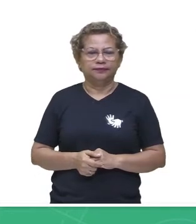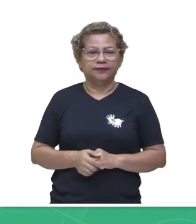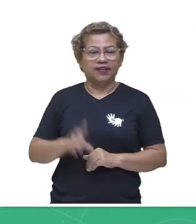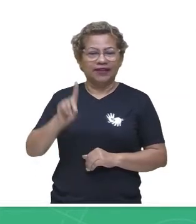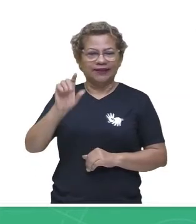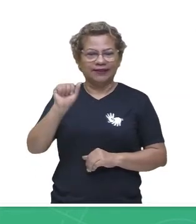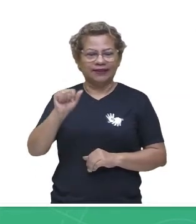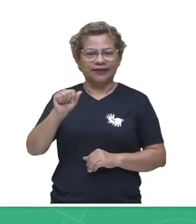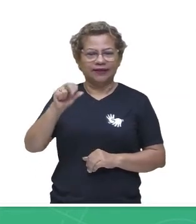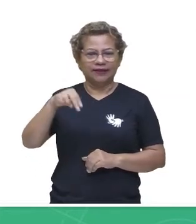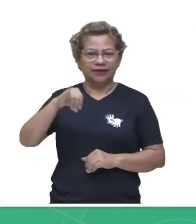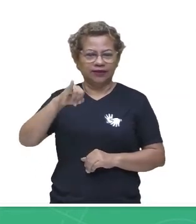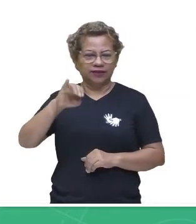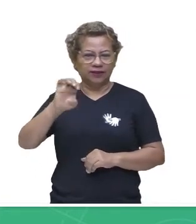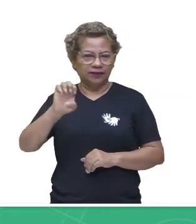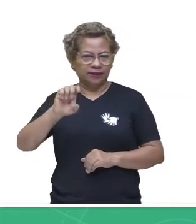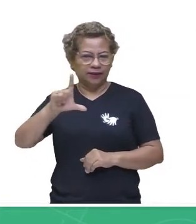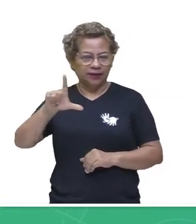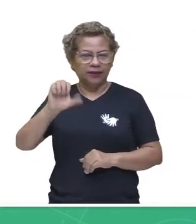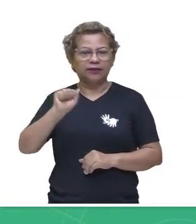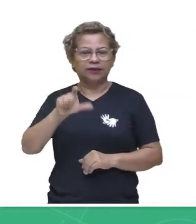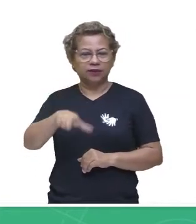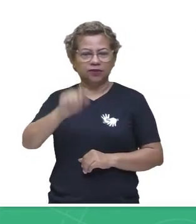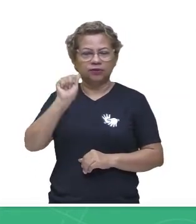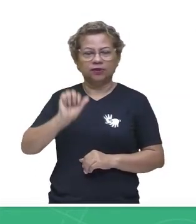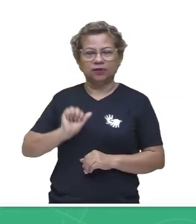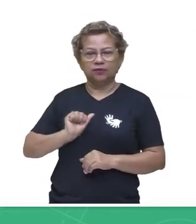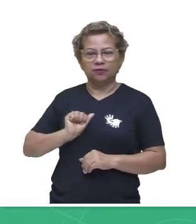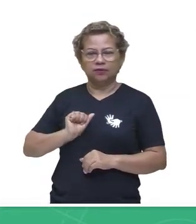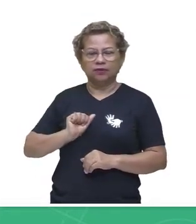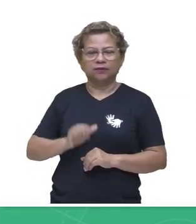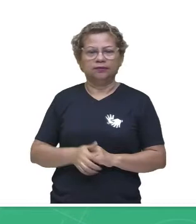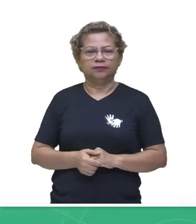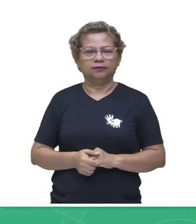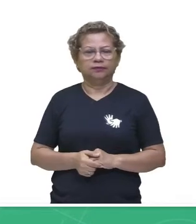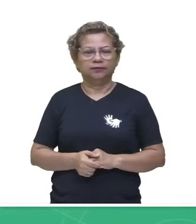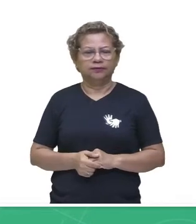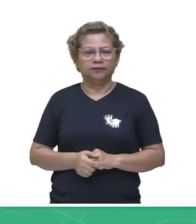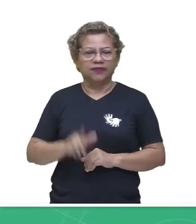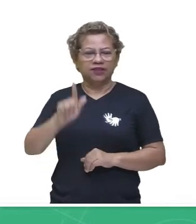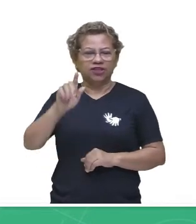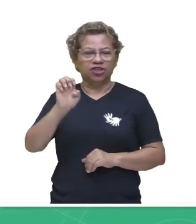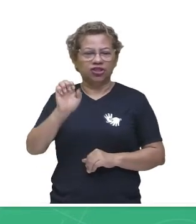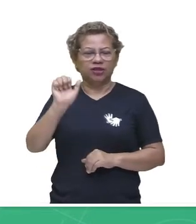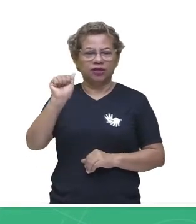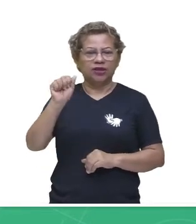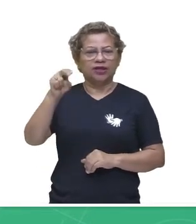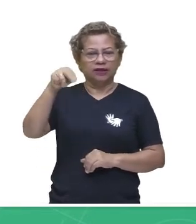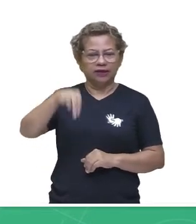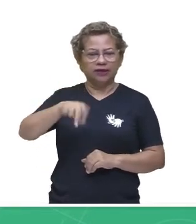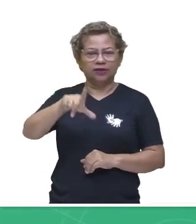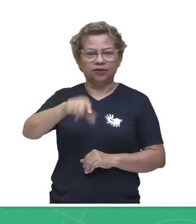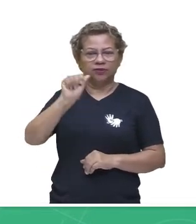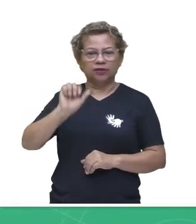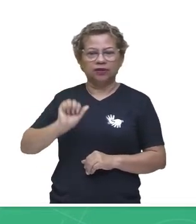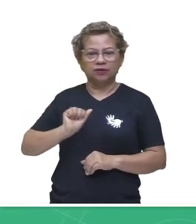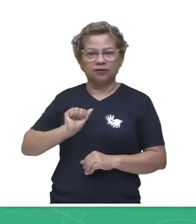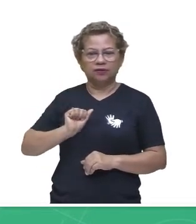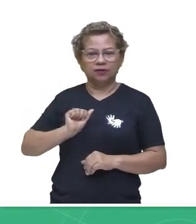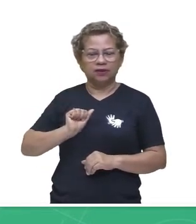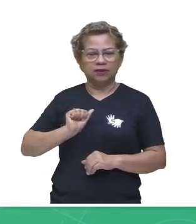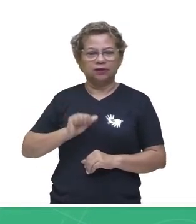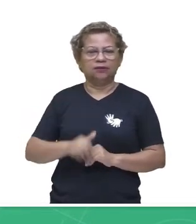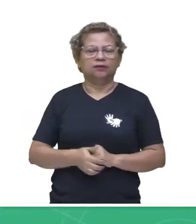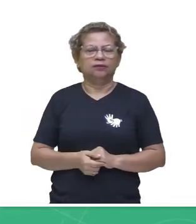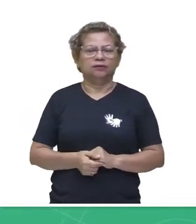a Daniele também marcou a alternativa A como alternativa correta. E aí, fechando, a Jeane colocou também